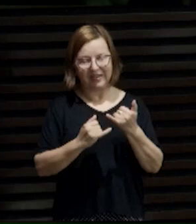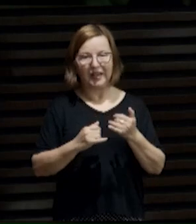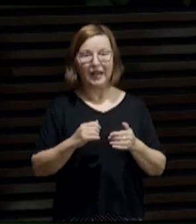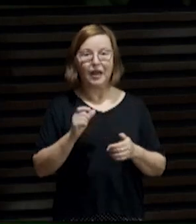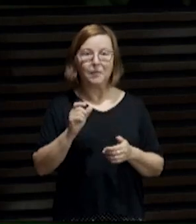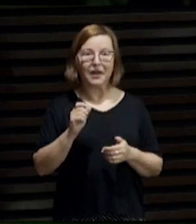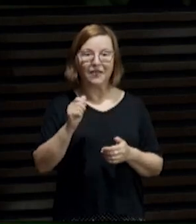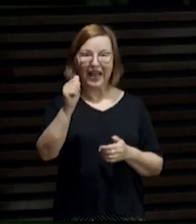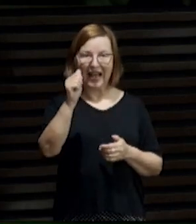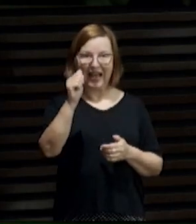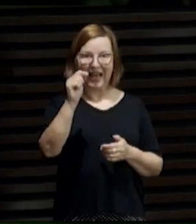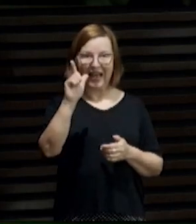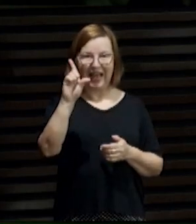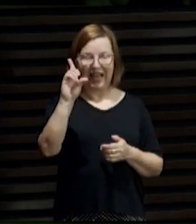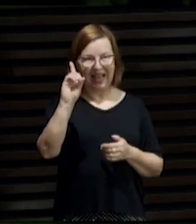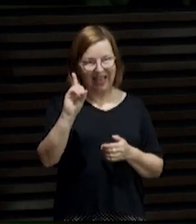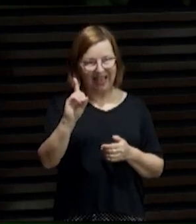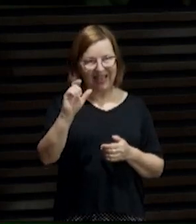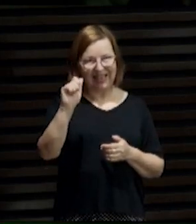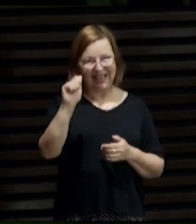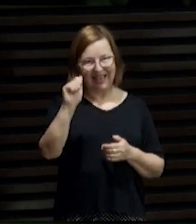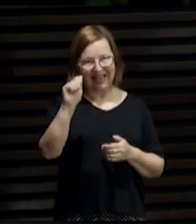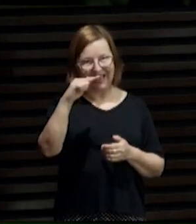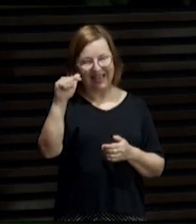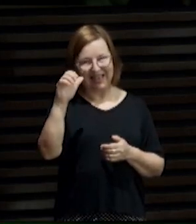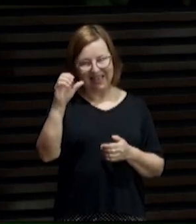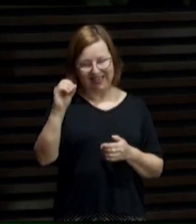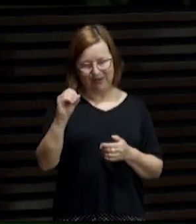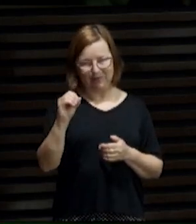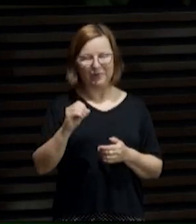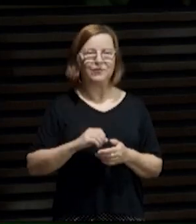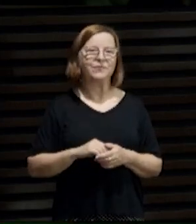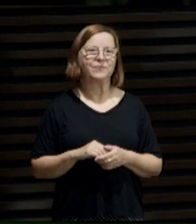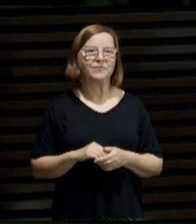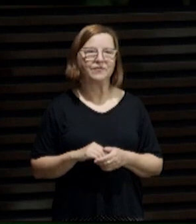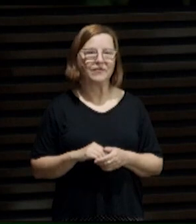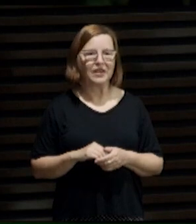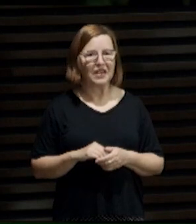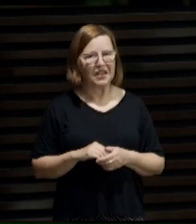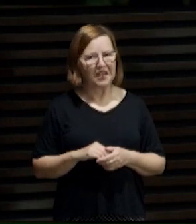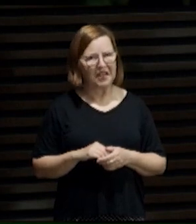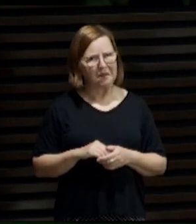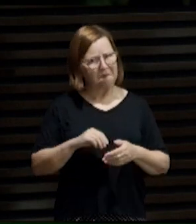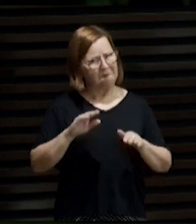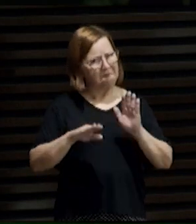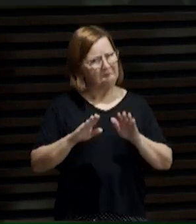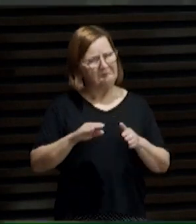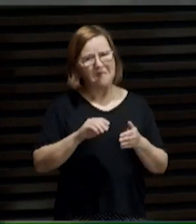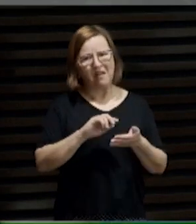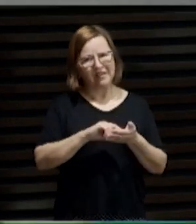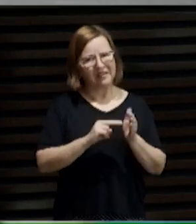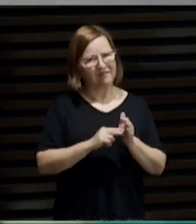para a humanidade, quanto serve também para o primeiro homem, chamado Adão. E o que vai definir isso é o